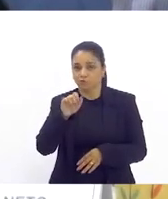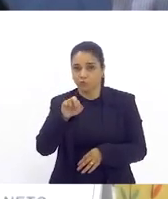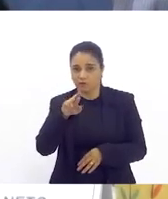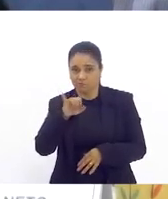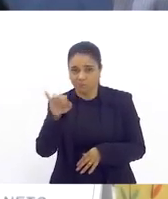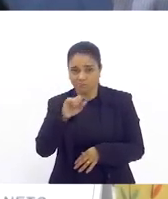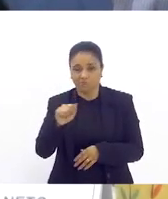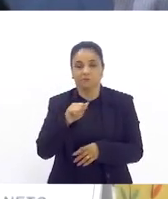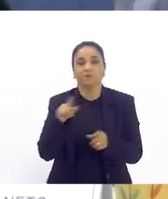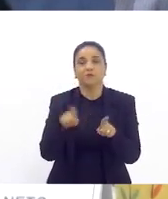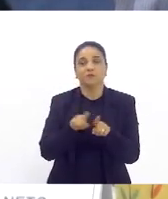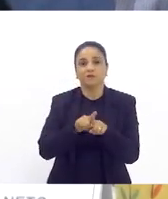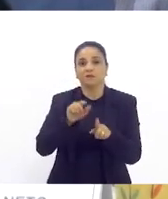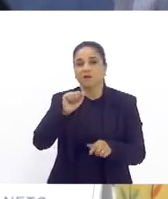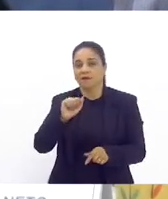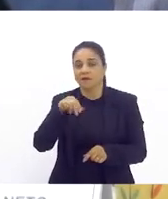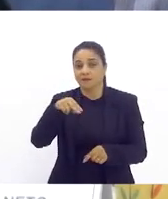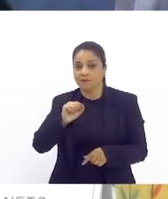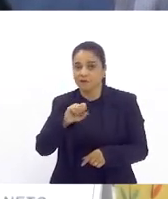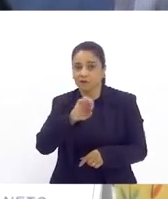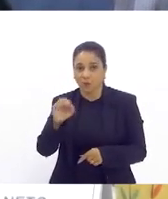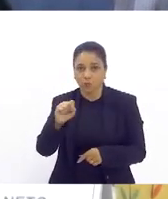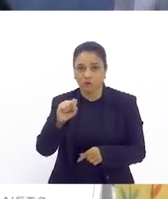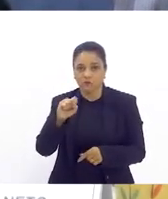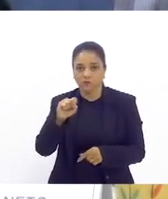Áustria como representante da sociedade